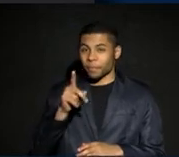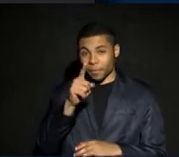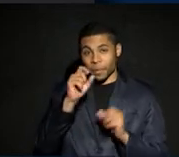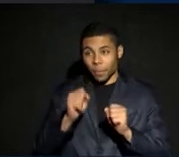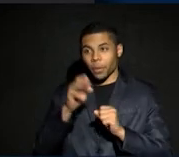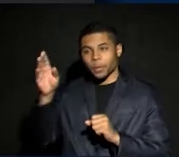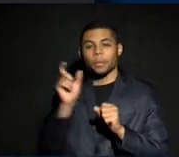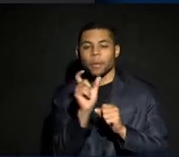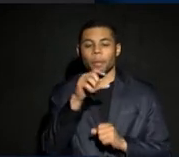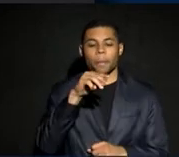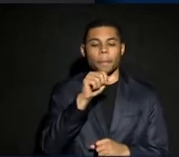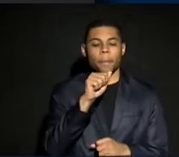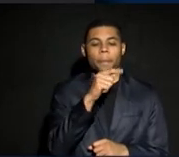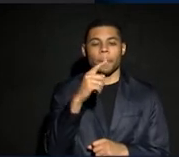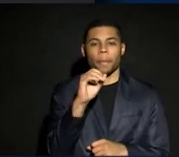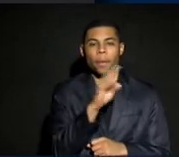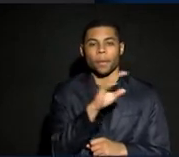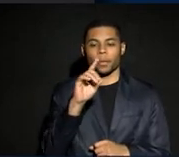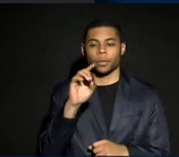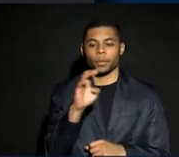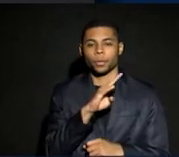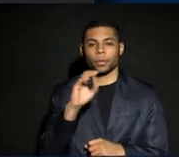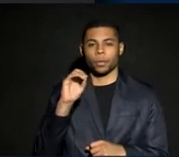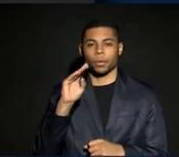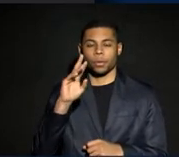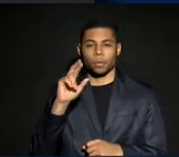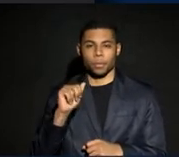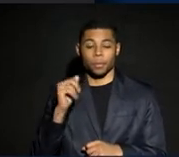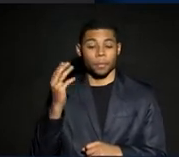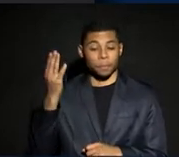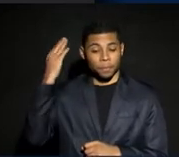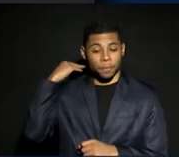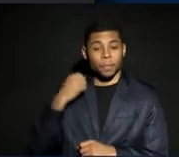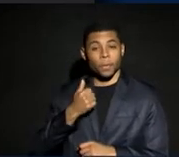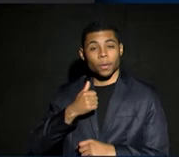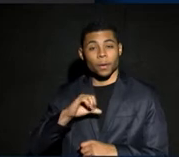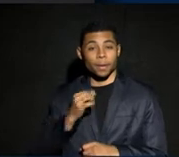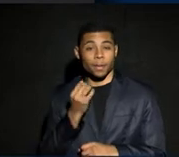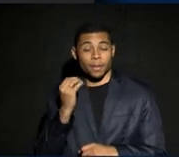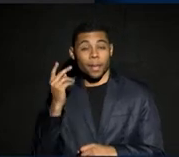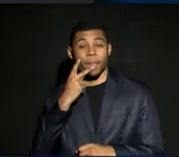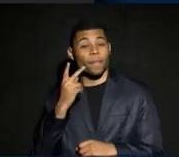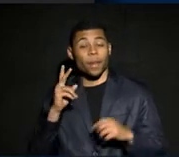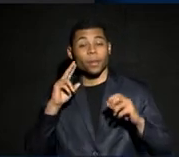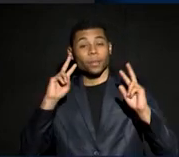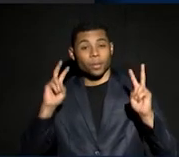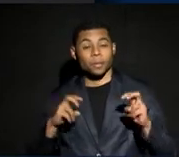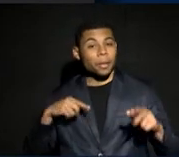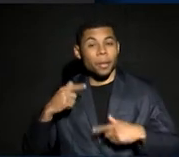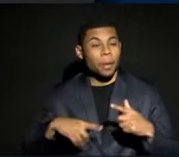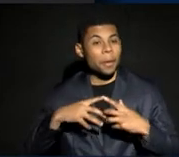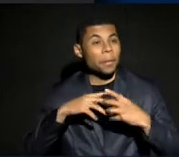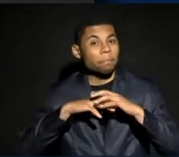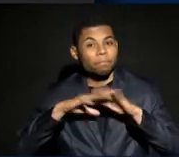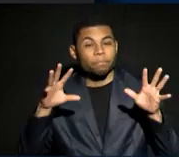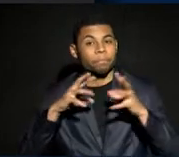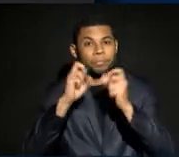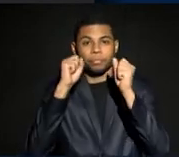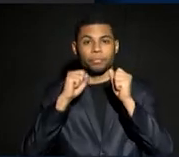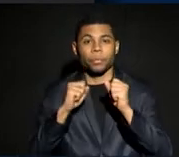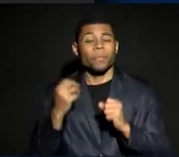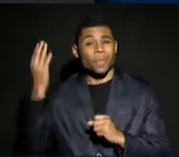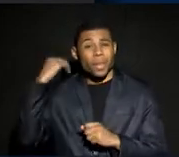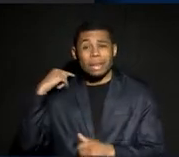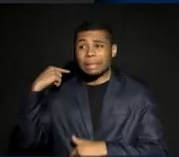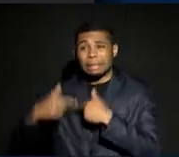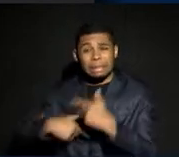de obra da primeira década desse século. Falava-se em apagão de mão de obra. A economia crescia tanto que